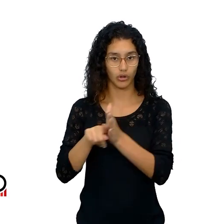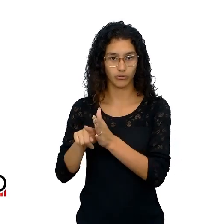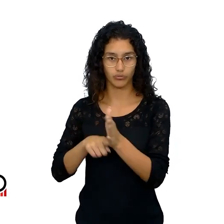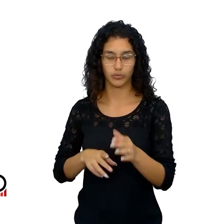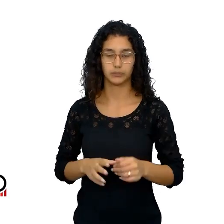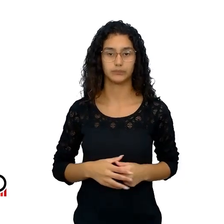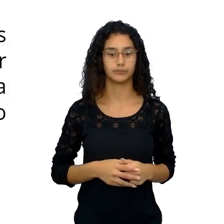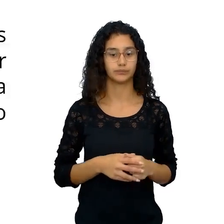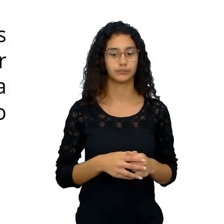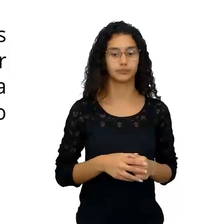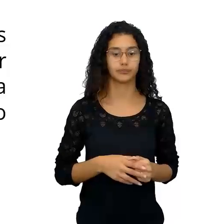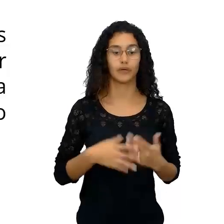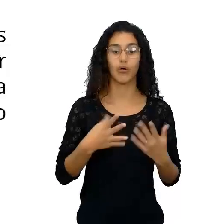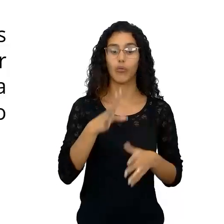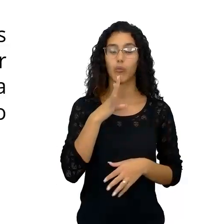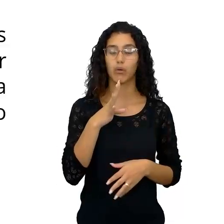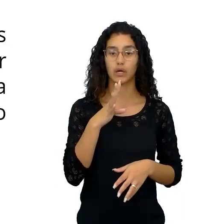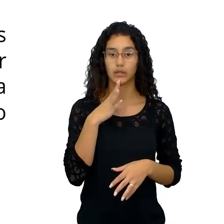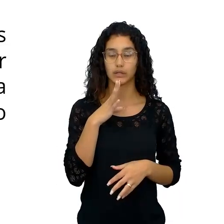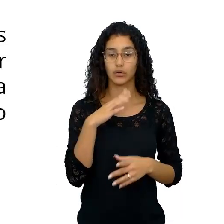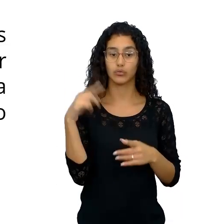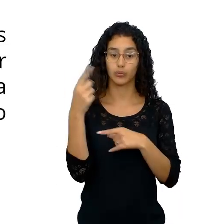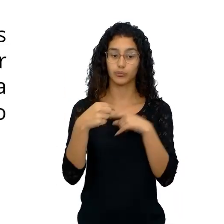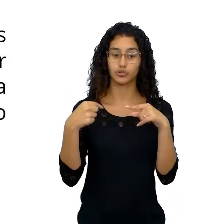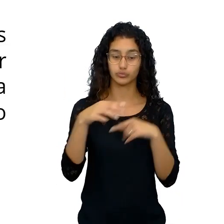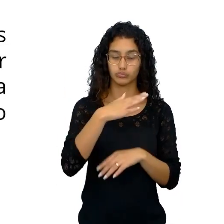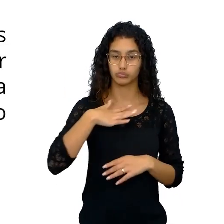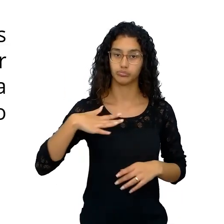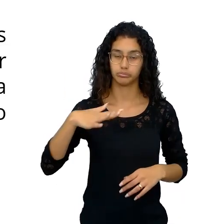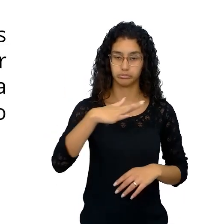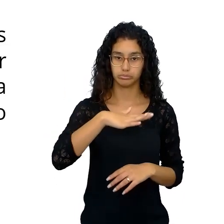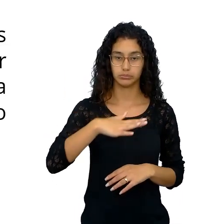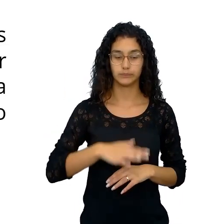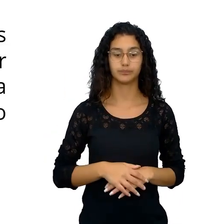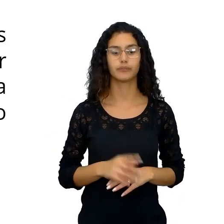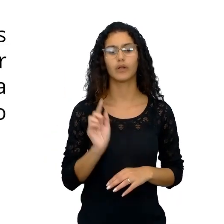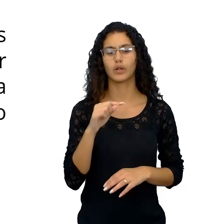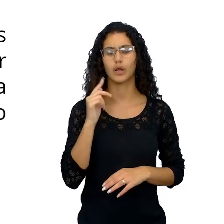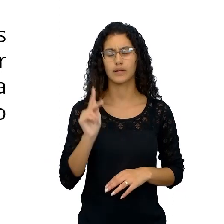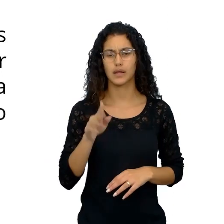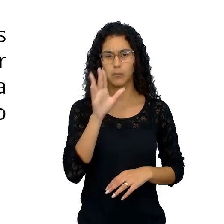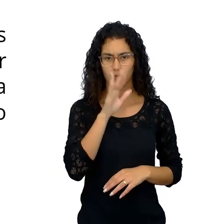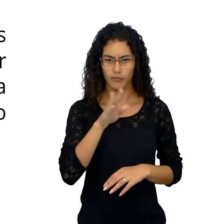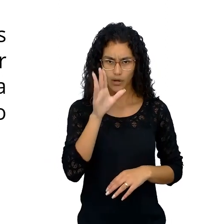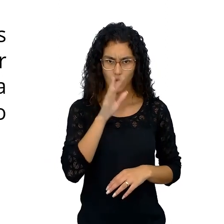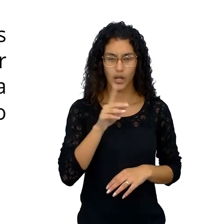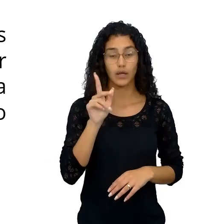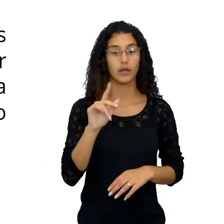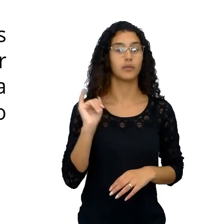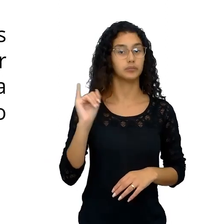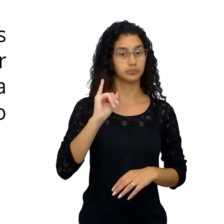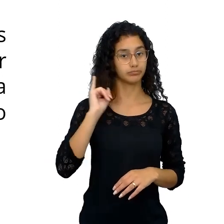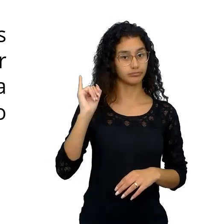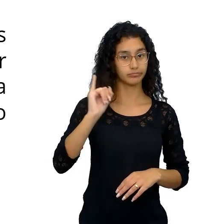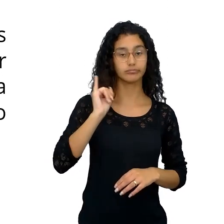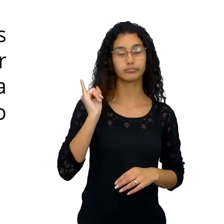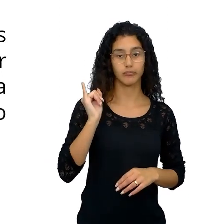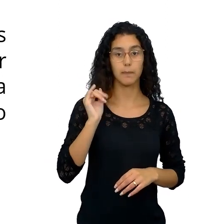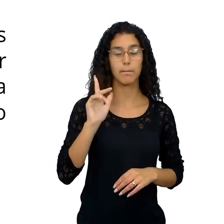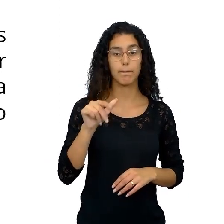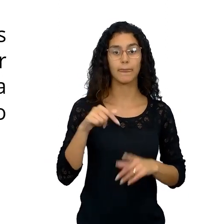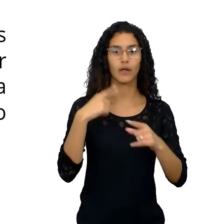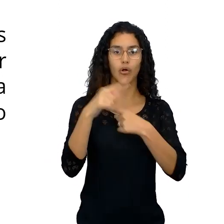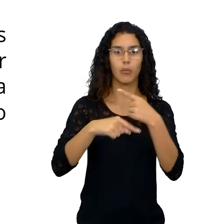tá? Vamos, então, conhecer aqui os objetivos gerais, tá? O que a gente sempre fala, que é muito importante, é que